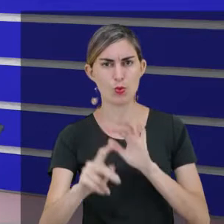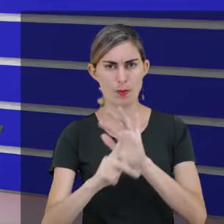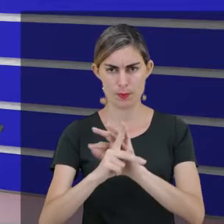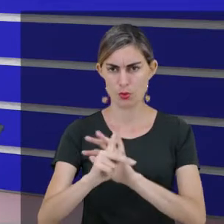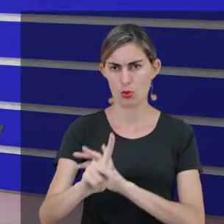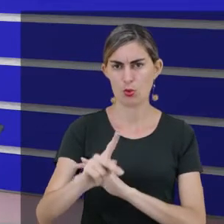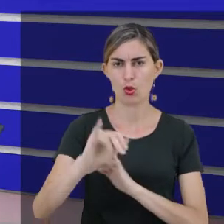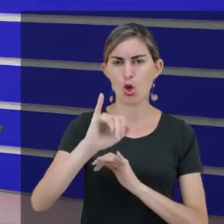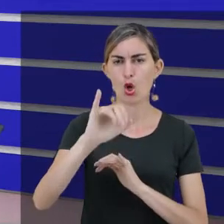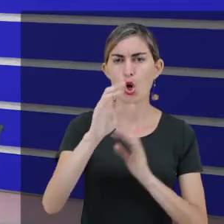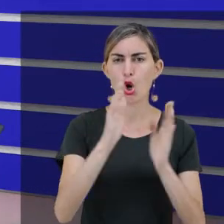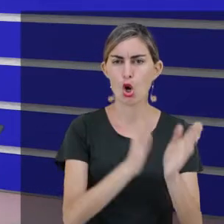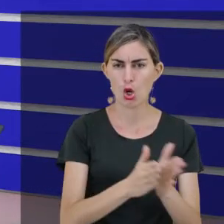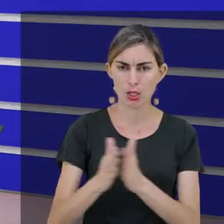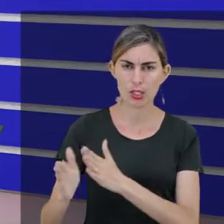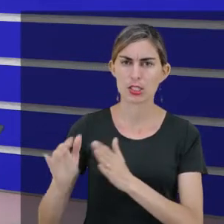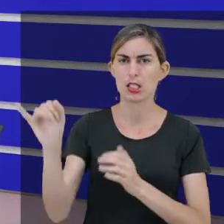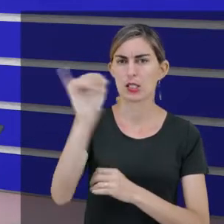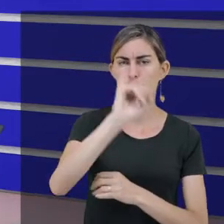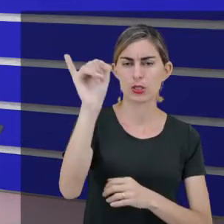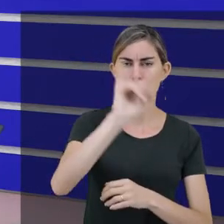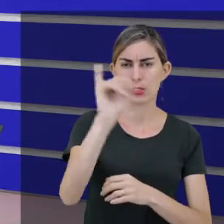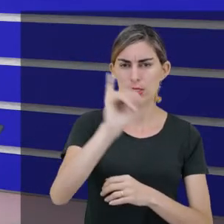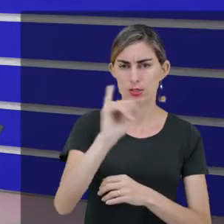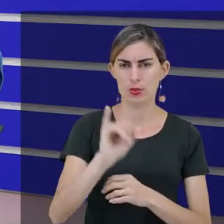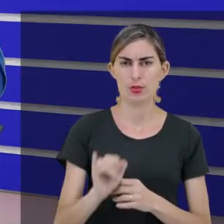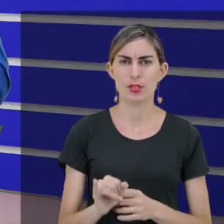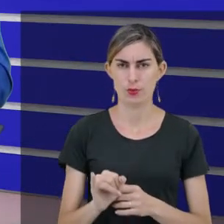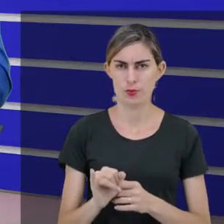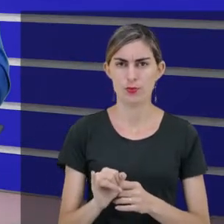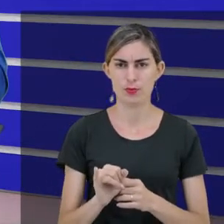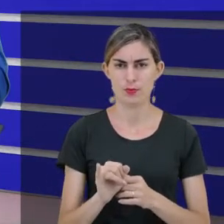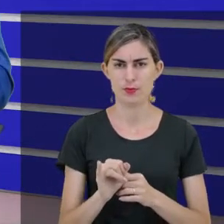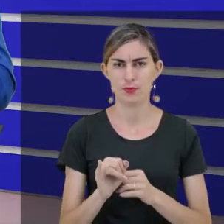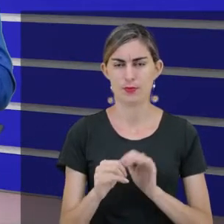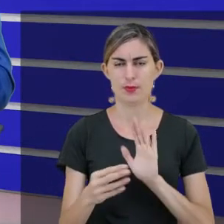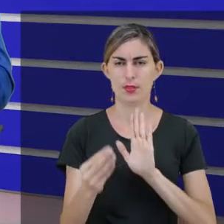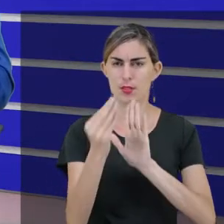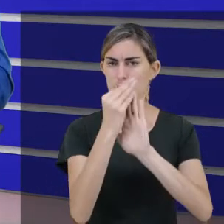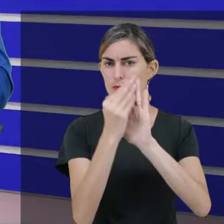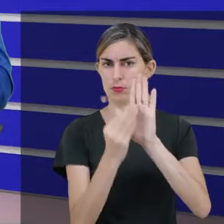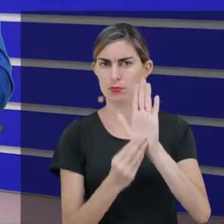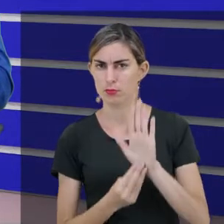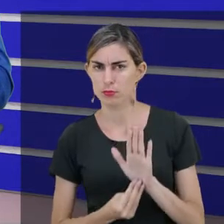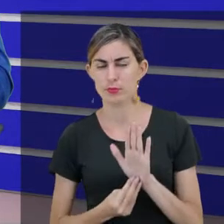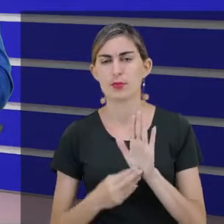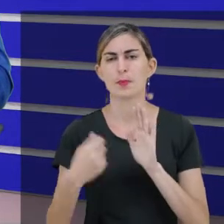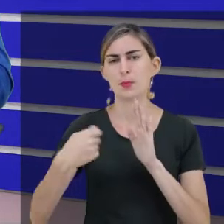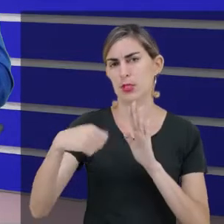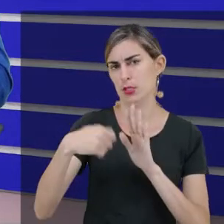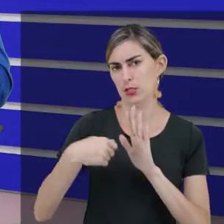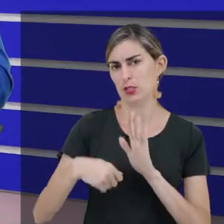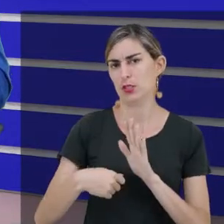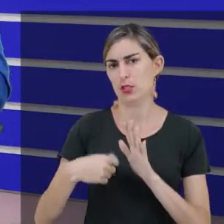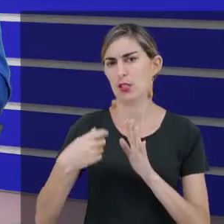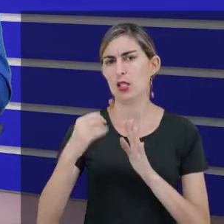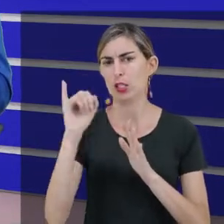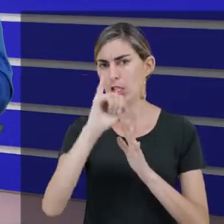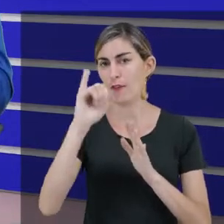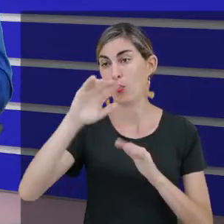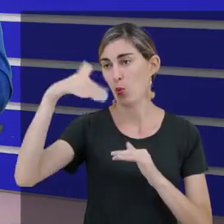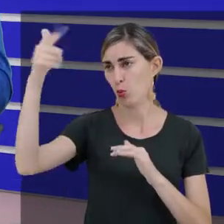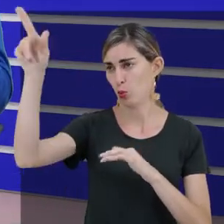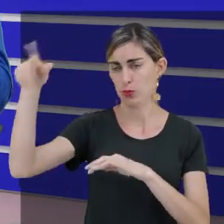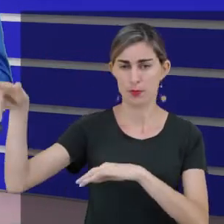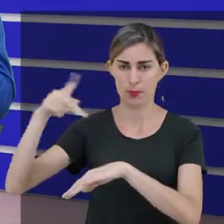dito, seria a Organização Internacional de Padrões. Sim. Então, você vai estabelecer alguns requisitos, esses requisitos eles são internacionais, então isso